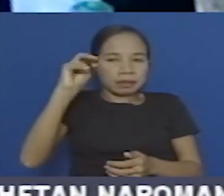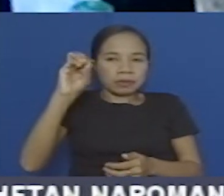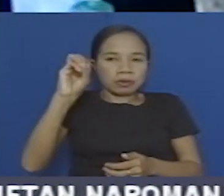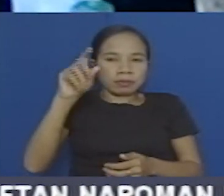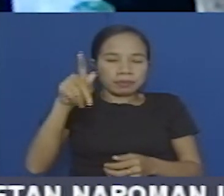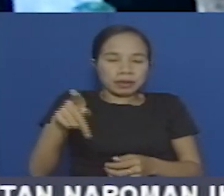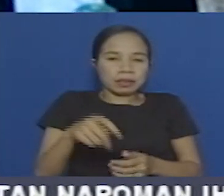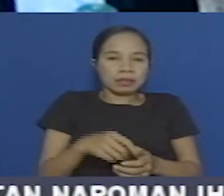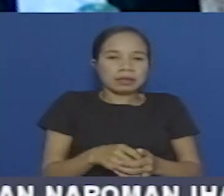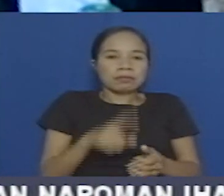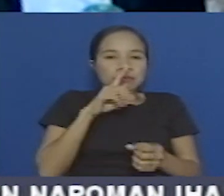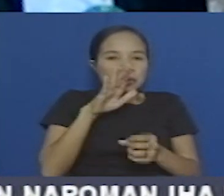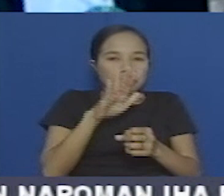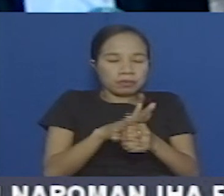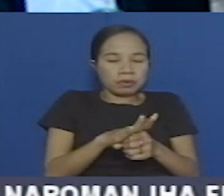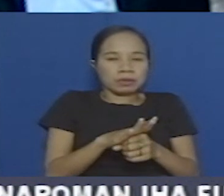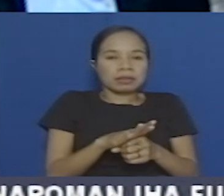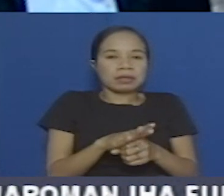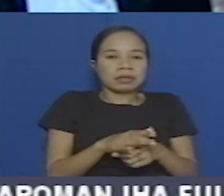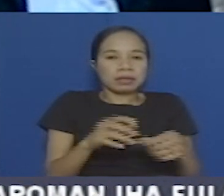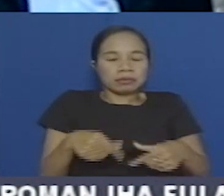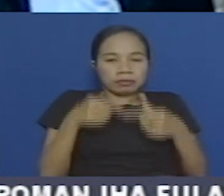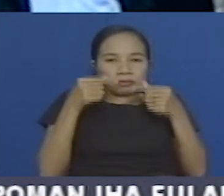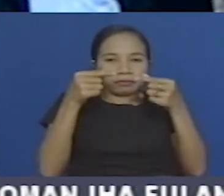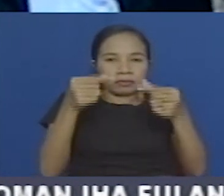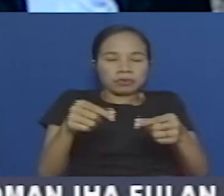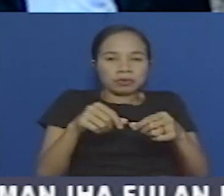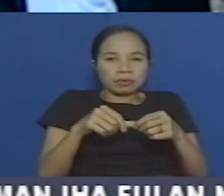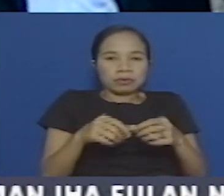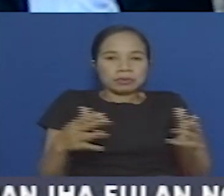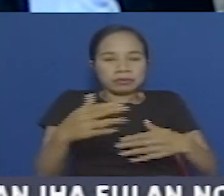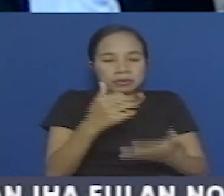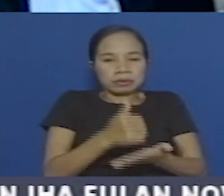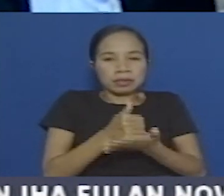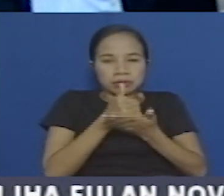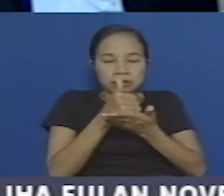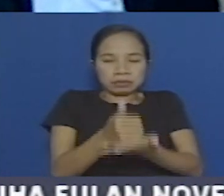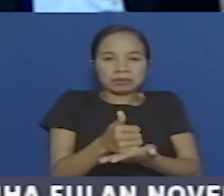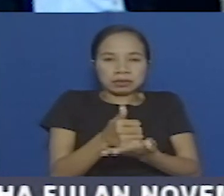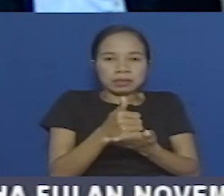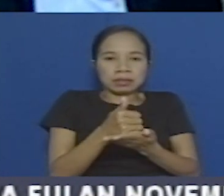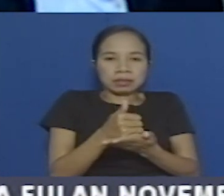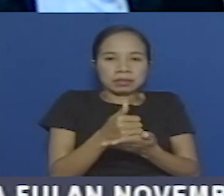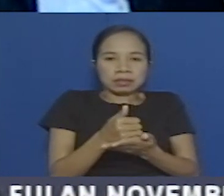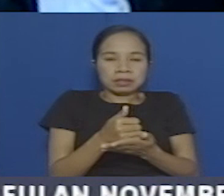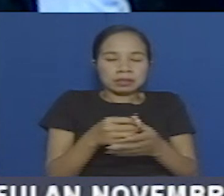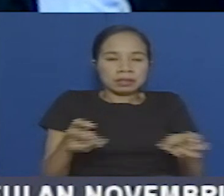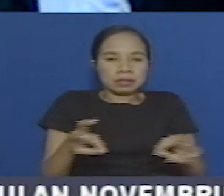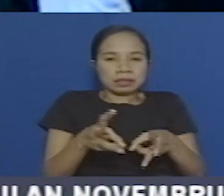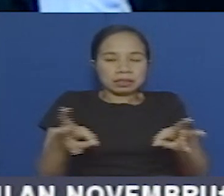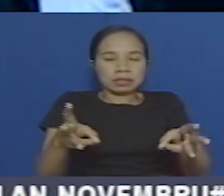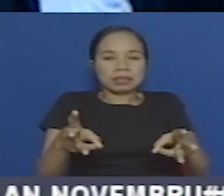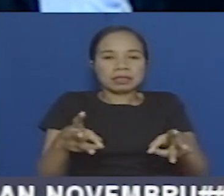da IZ, comprometido, foi a continuação do apoio, a melhoria, ser na estrada para